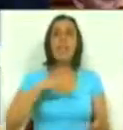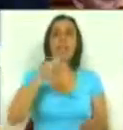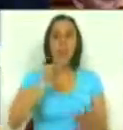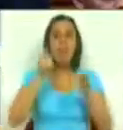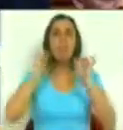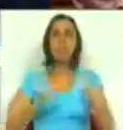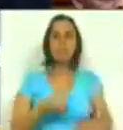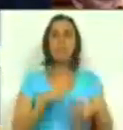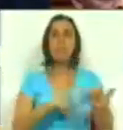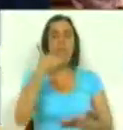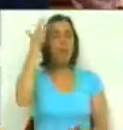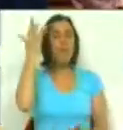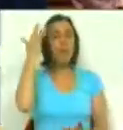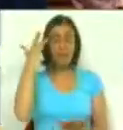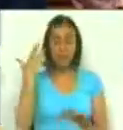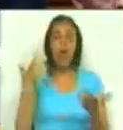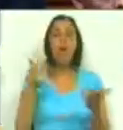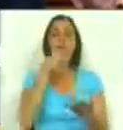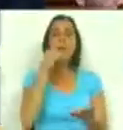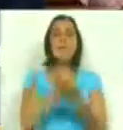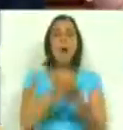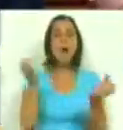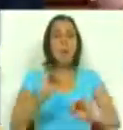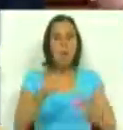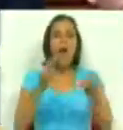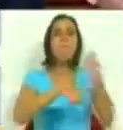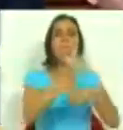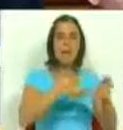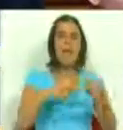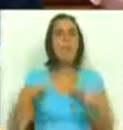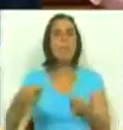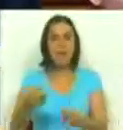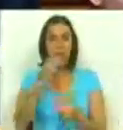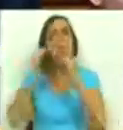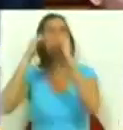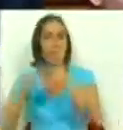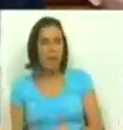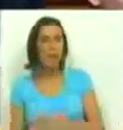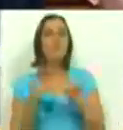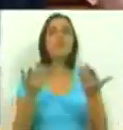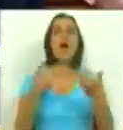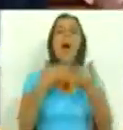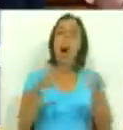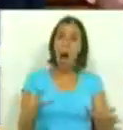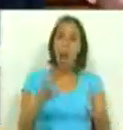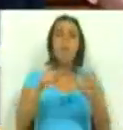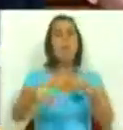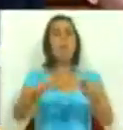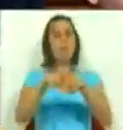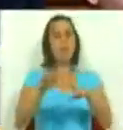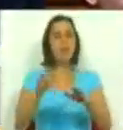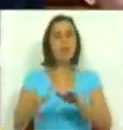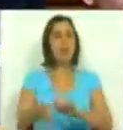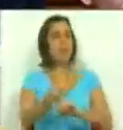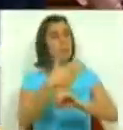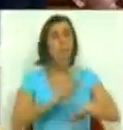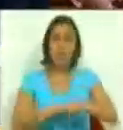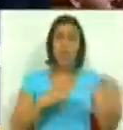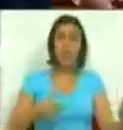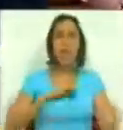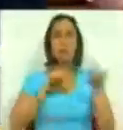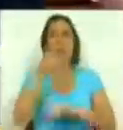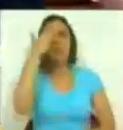comum internacional. Facilitamos a entrada de genéricos no mercado. Os encargos com os medicamentos baixaram. Abrir caminho a uma política patriótica de esquerda.